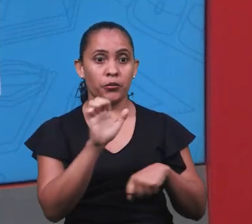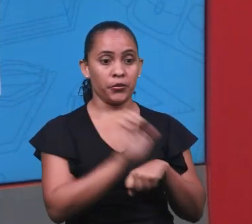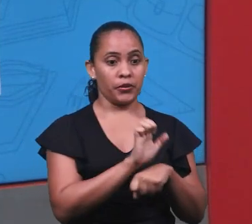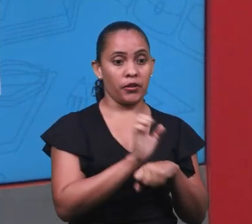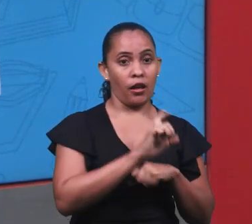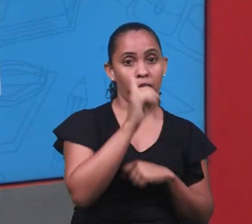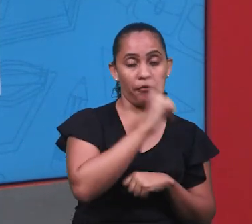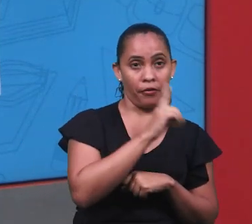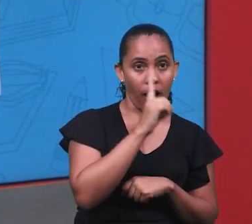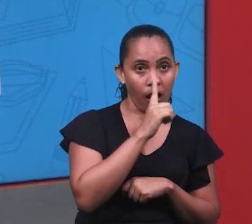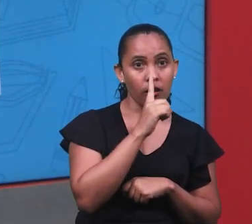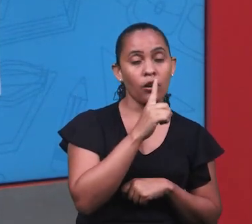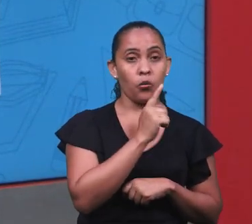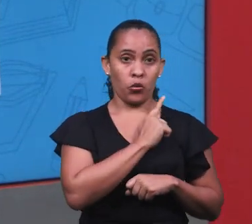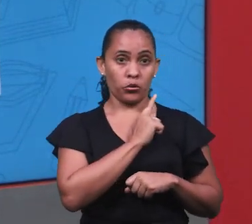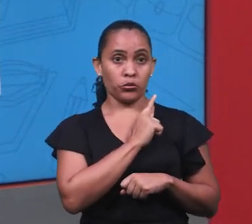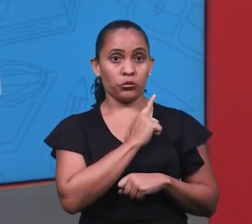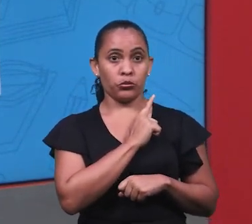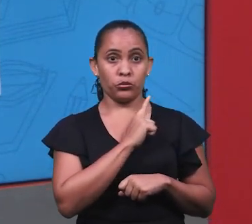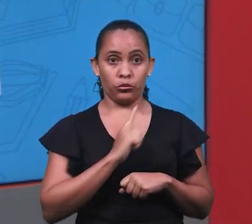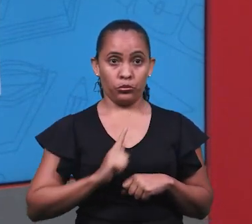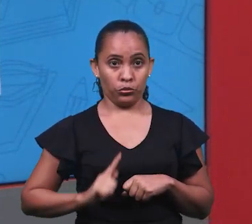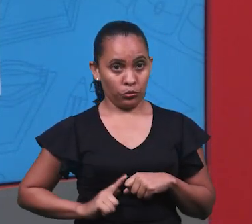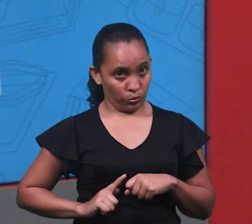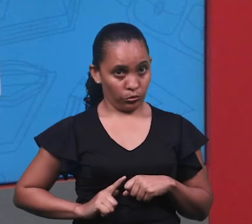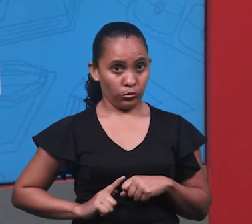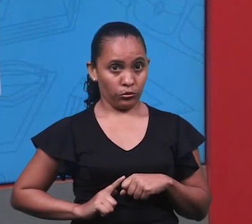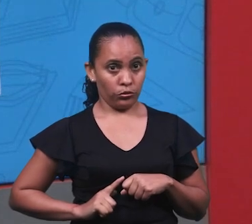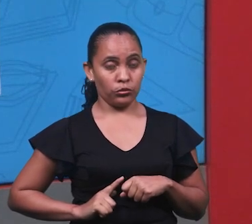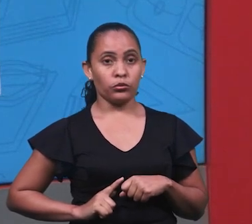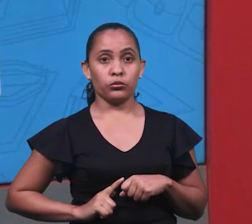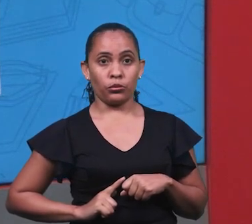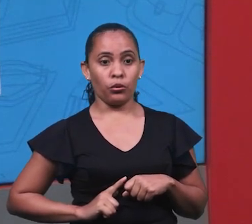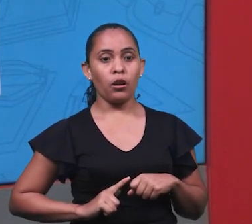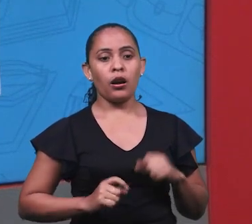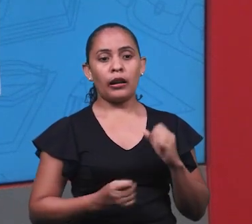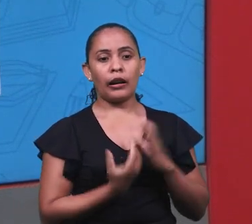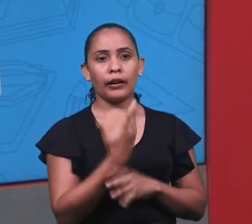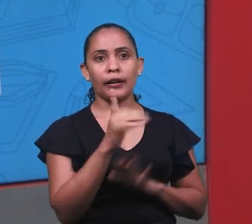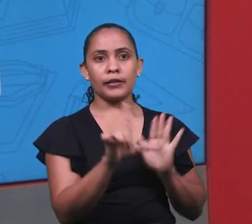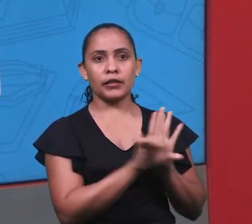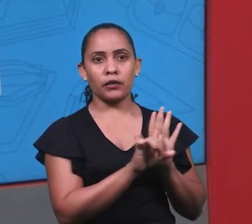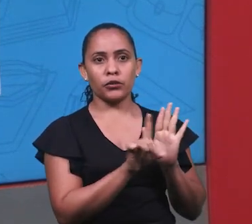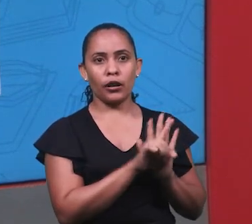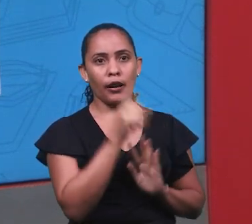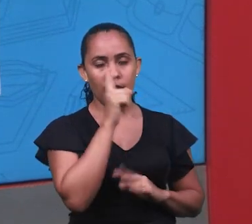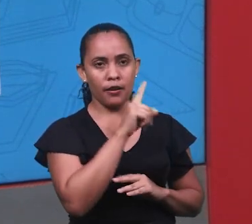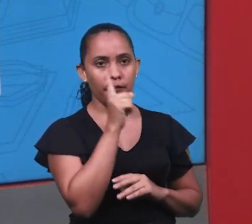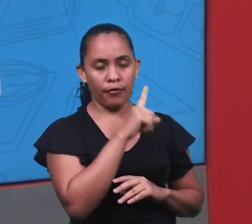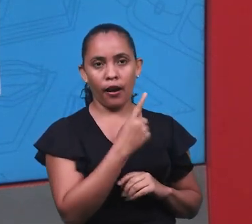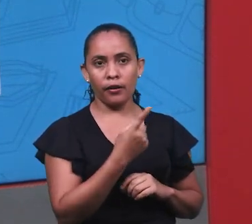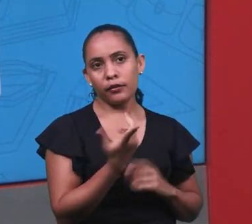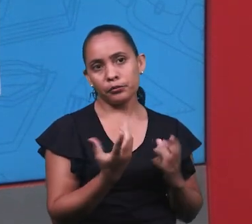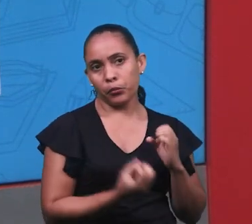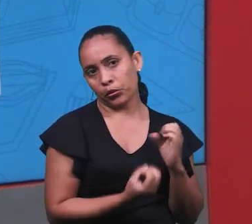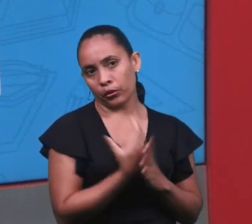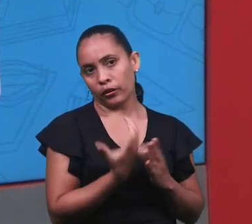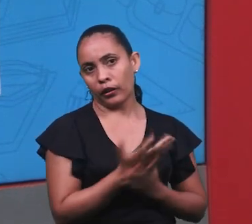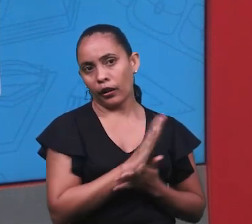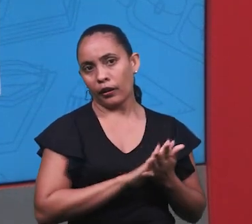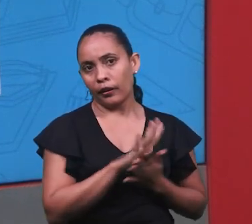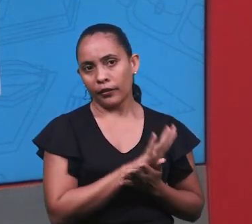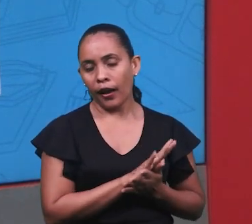falha enquanto gestor, né, na aplicação de leis, por exemplo, e aí, como efeito dessa falha, eu tenho um impacto